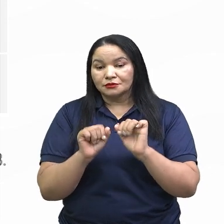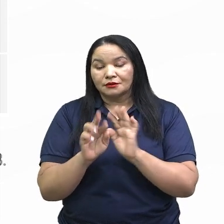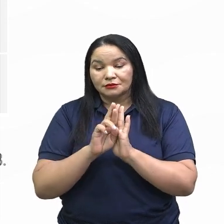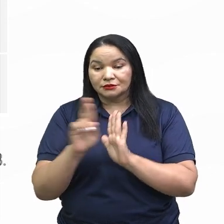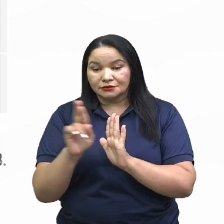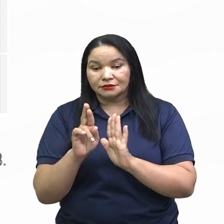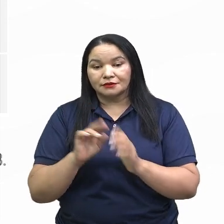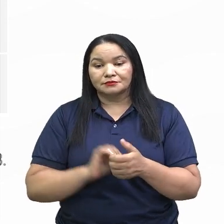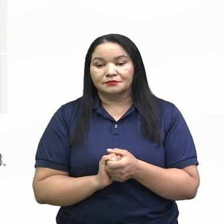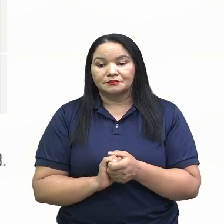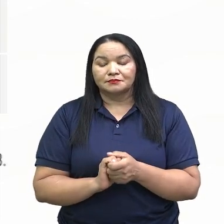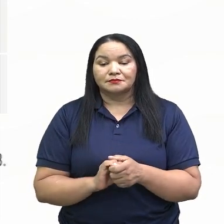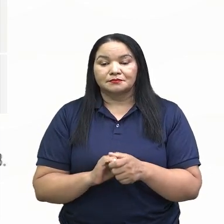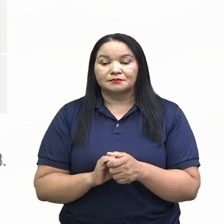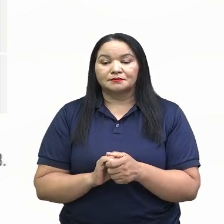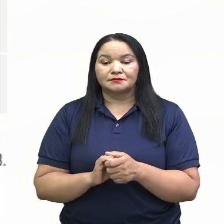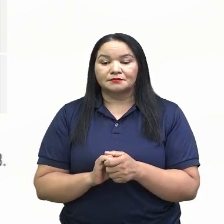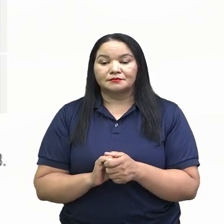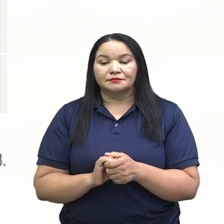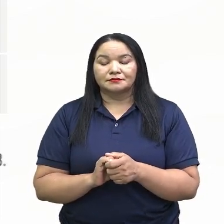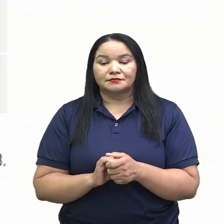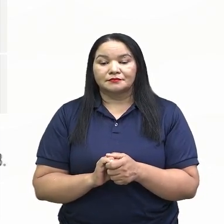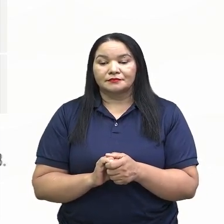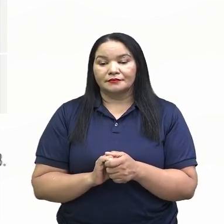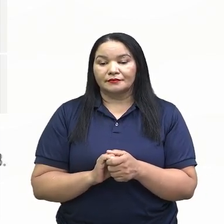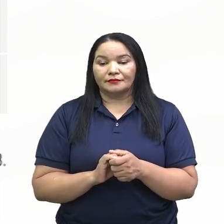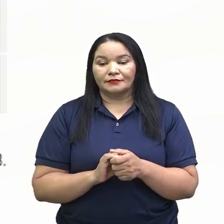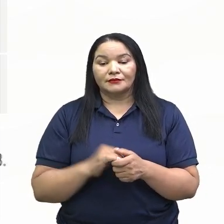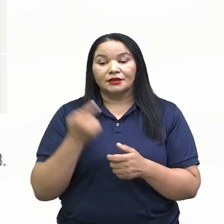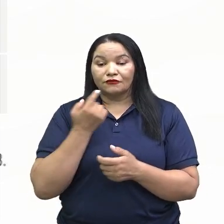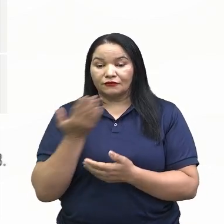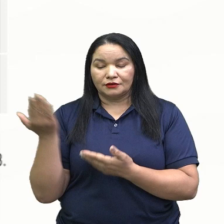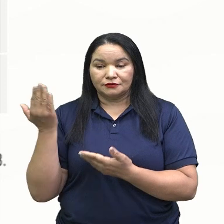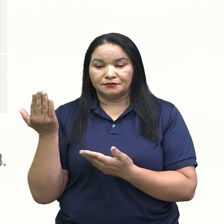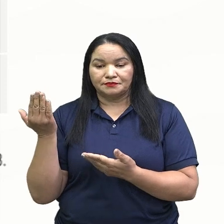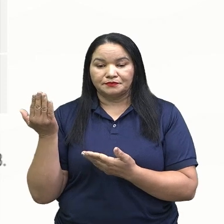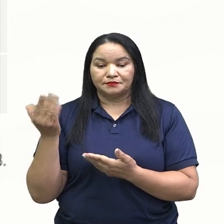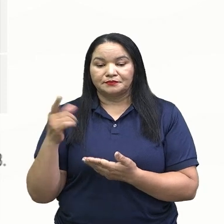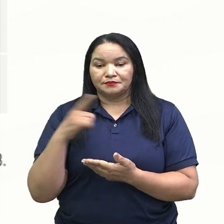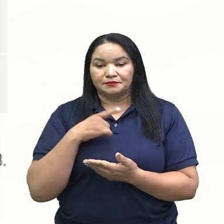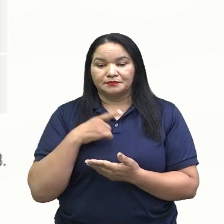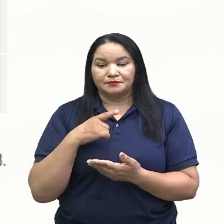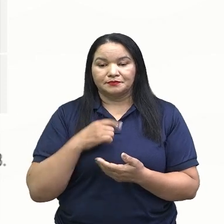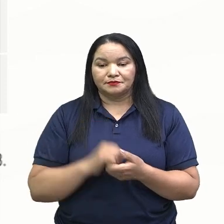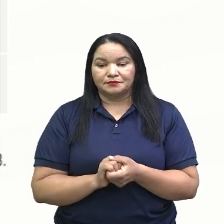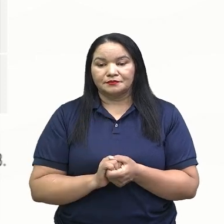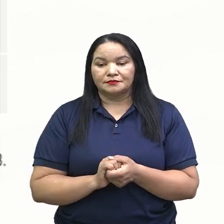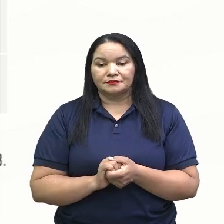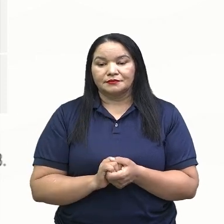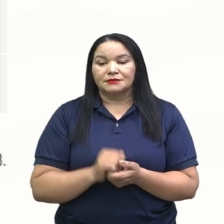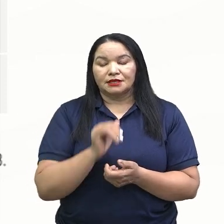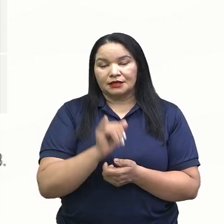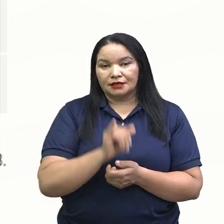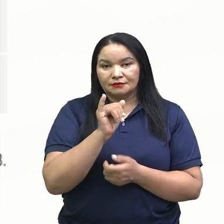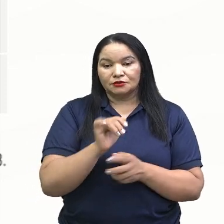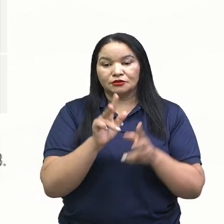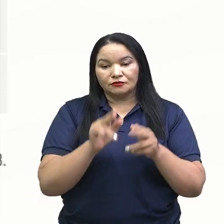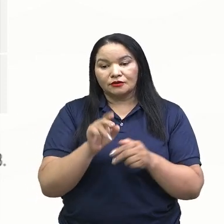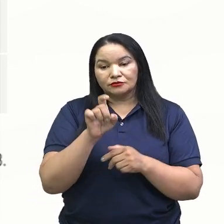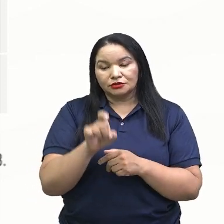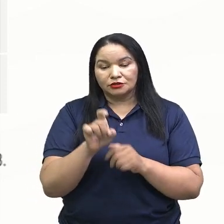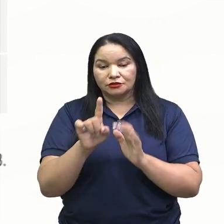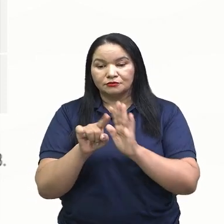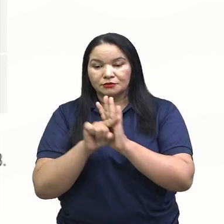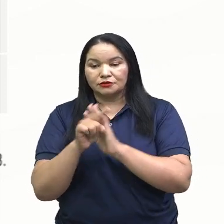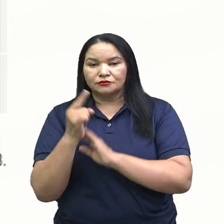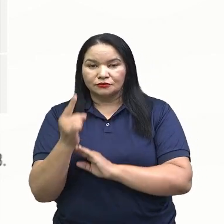por uma, não é, na tabela. E qual é a função que nós temos aqui nesse caso? Y é igual a x